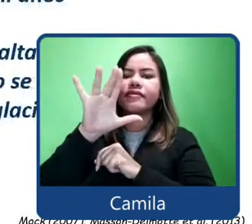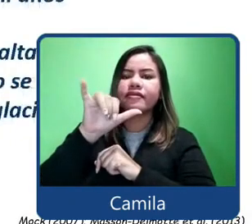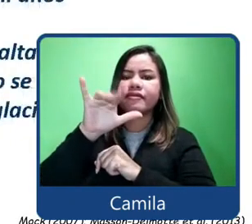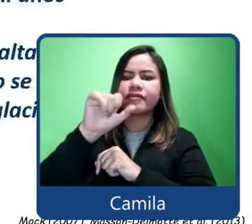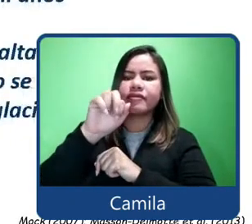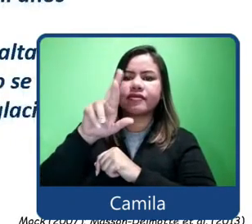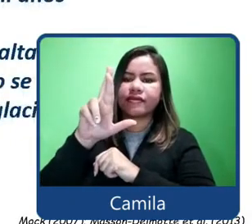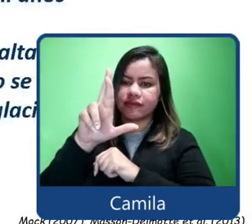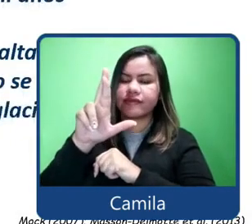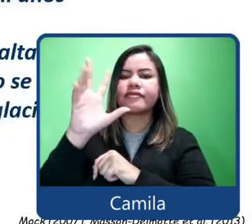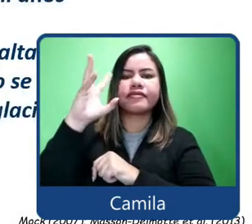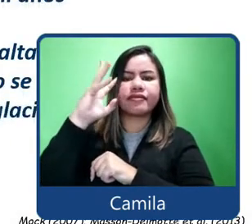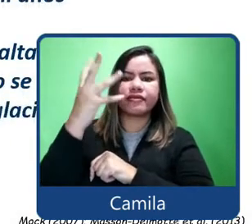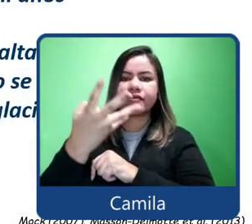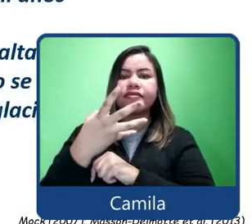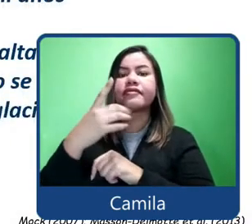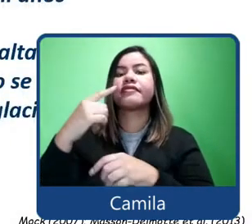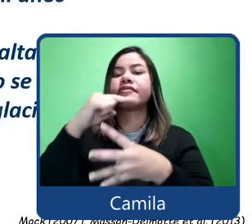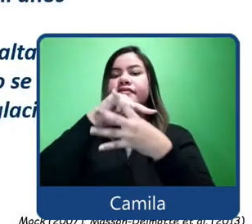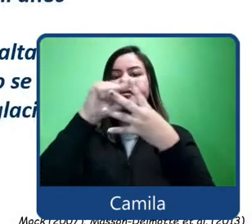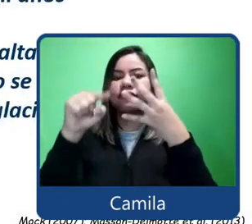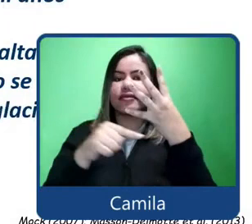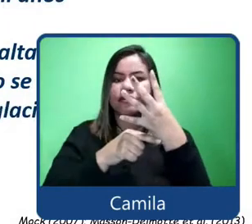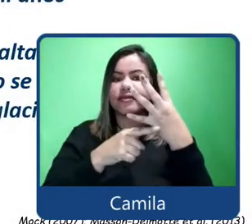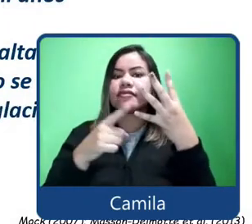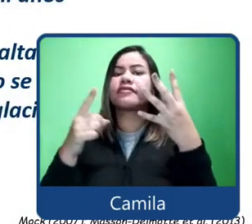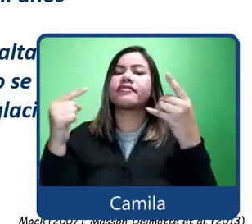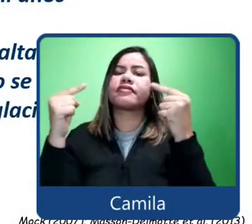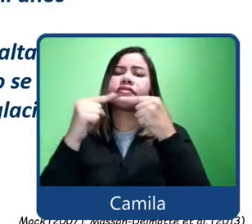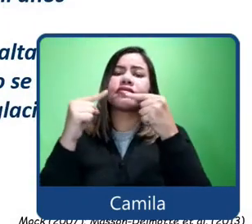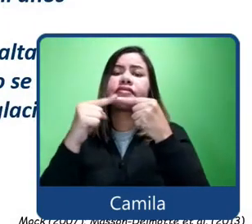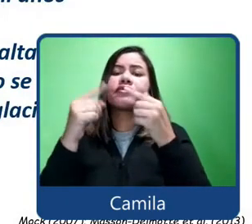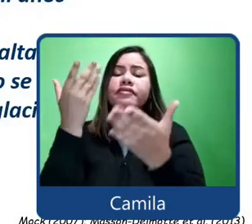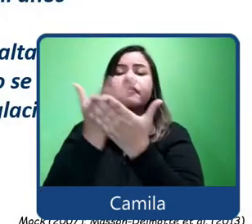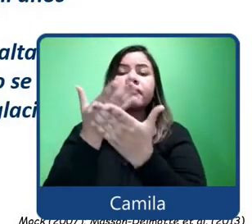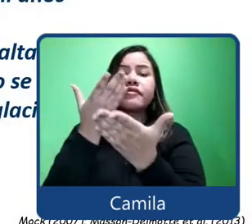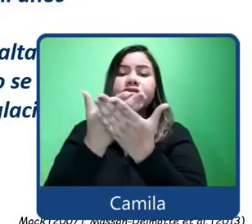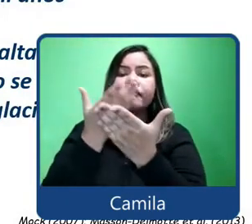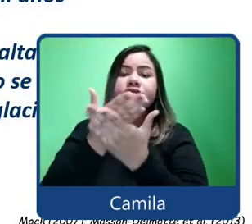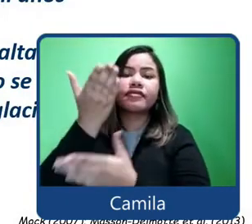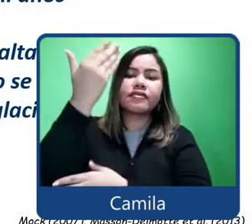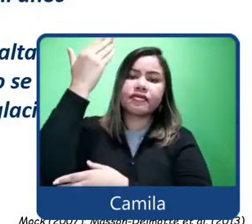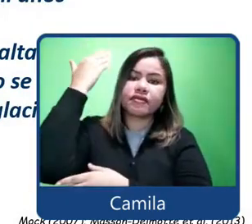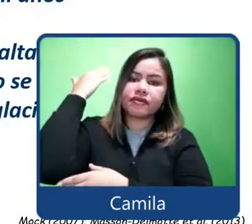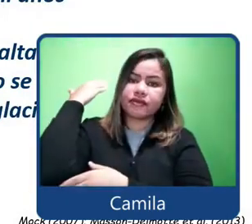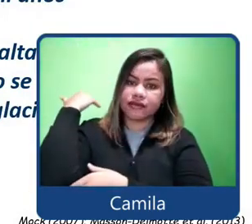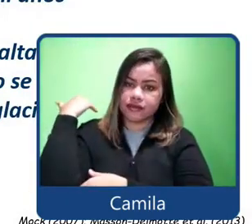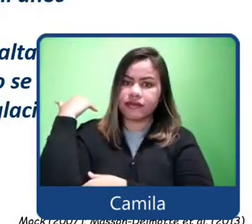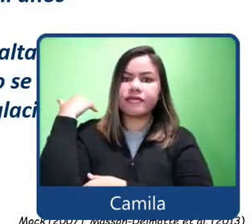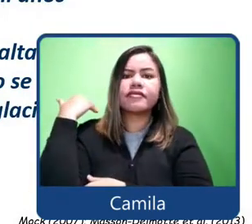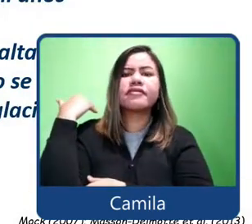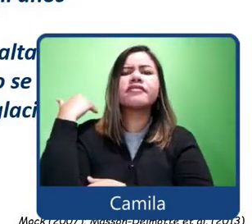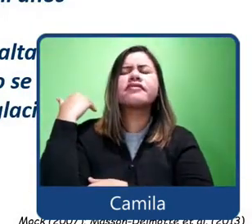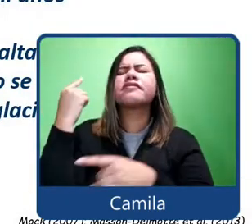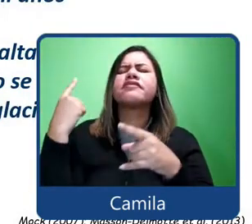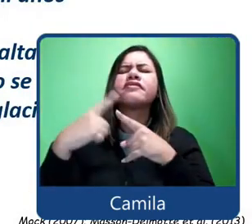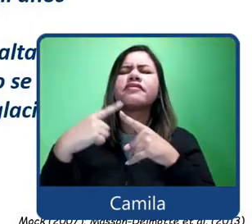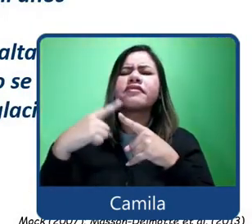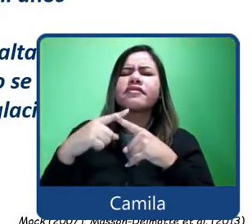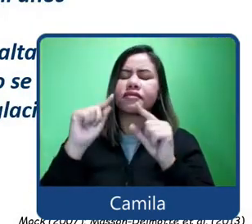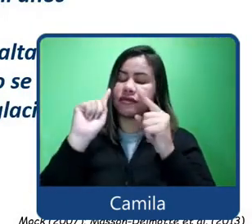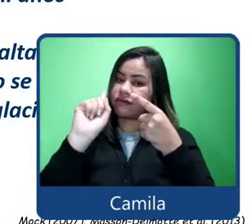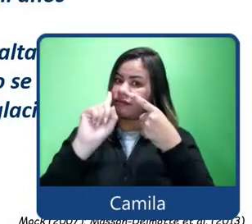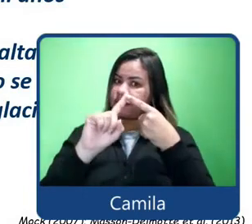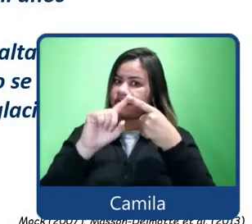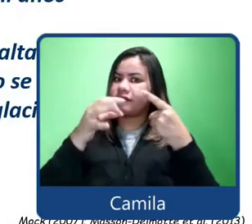São 4 as principais motivações para o estudo do passado, dos climas do passado geológico. O primeiro deles é o seguinte, no meu ponto de